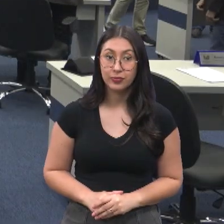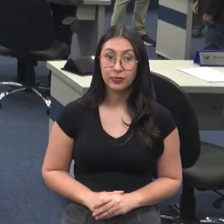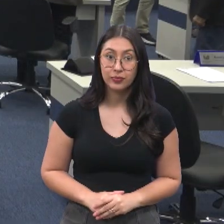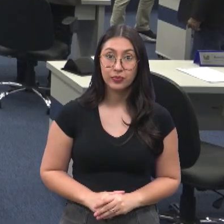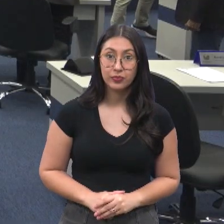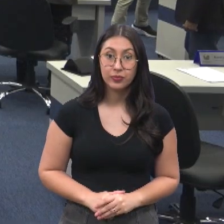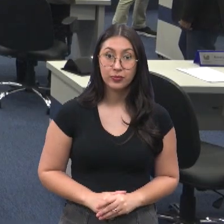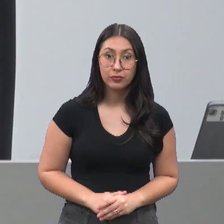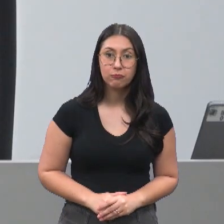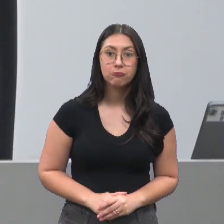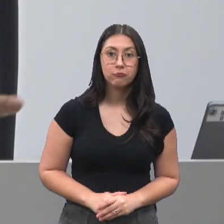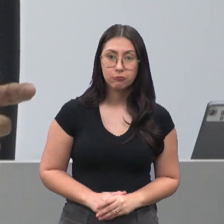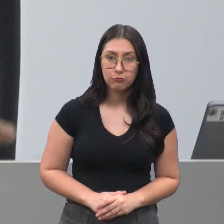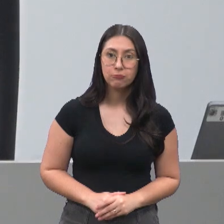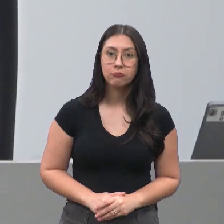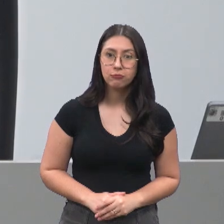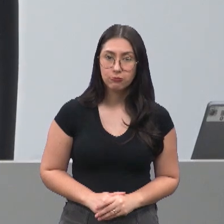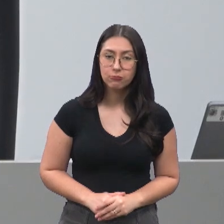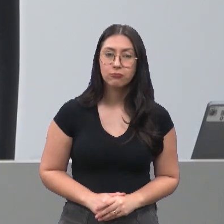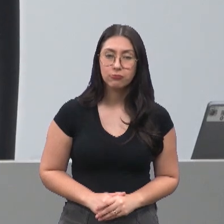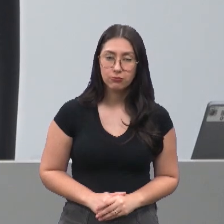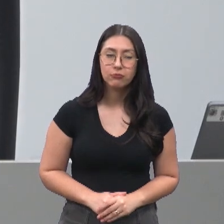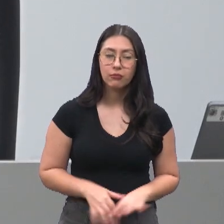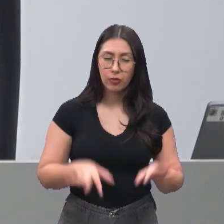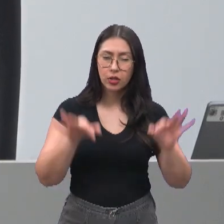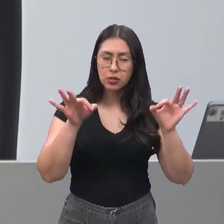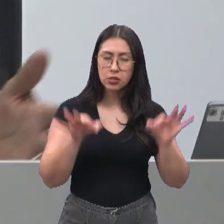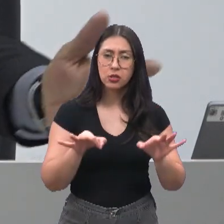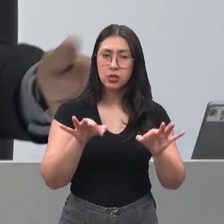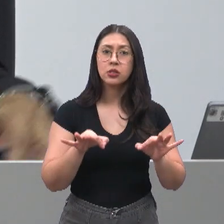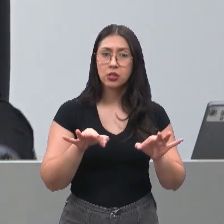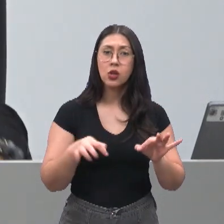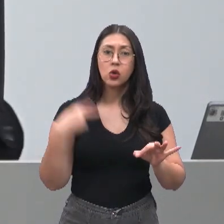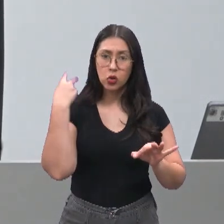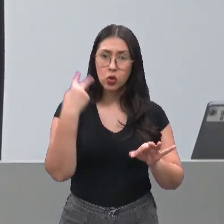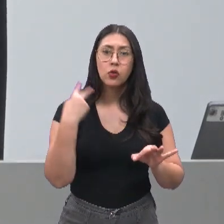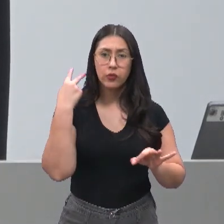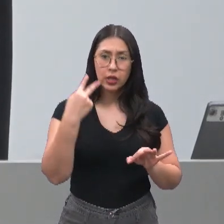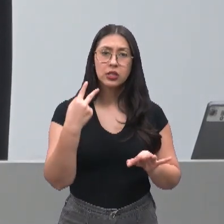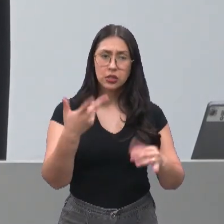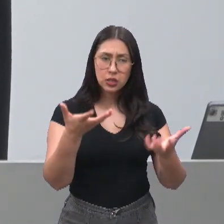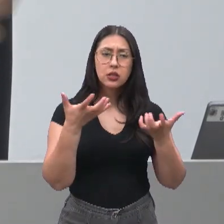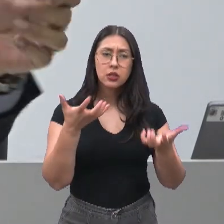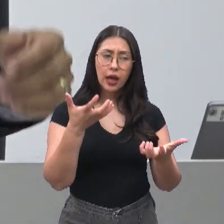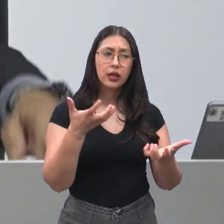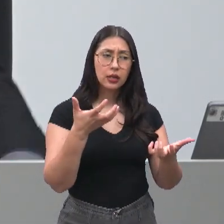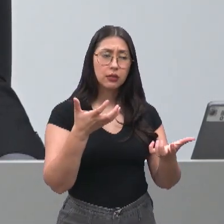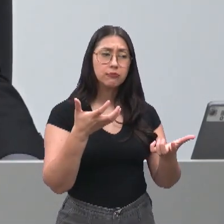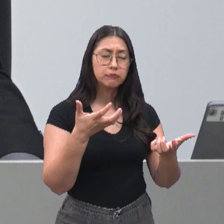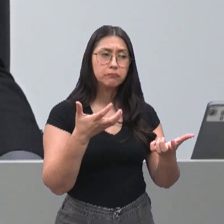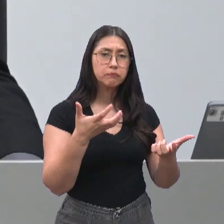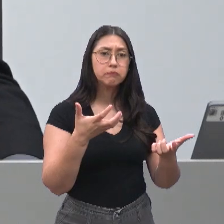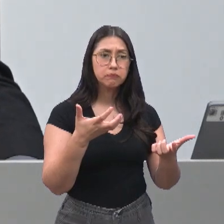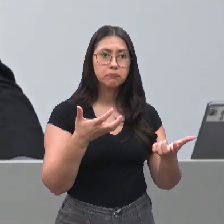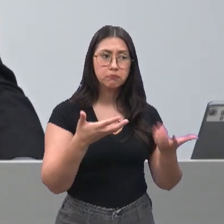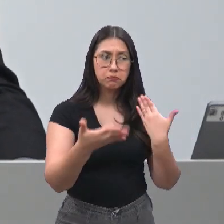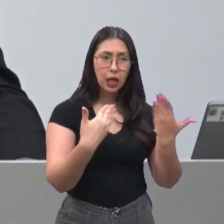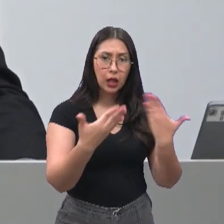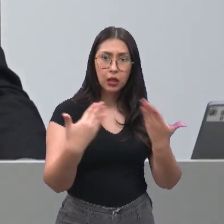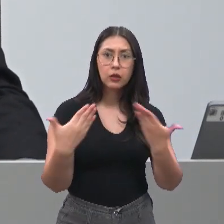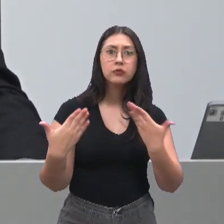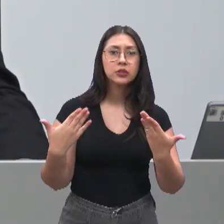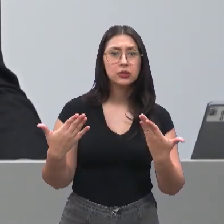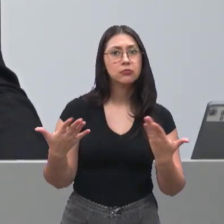Tenho certeza que todos os vereadores vão ouvir, sim, os funcionários lá do Instituto, né?